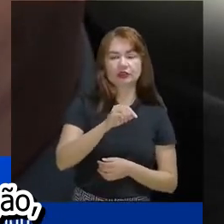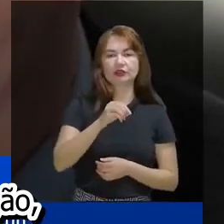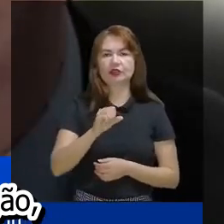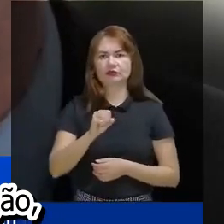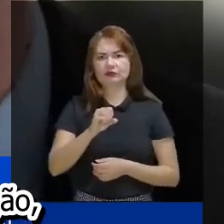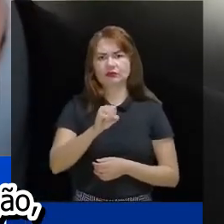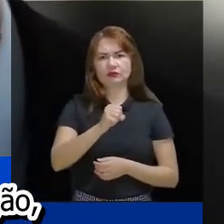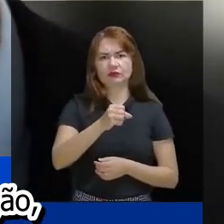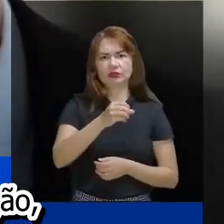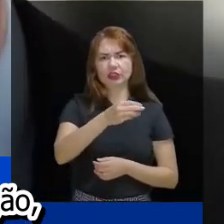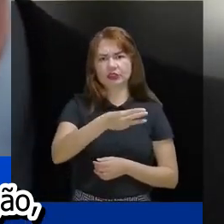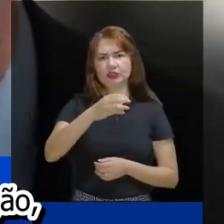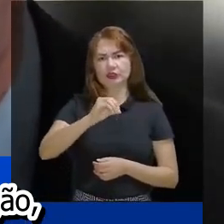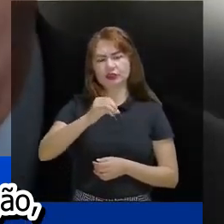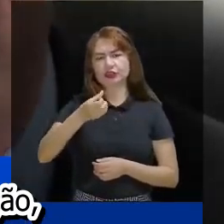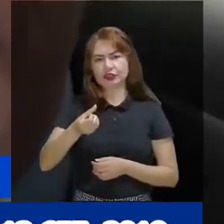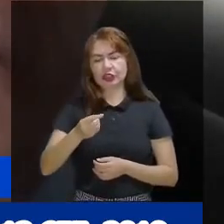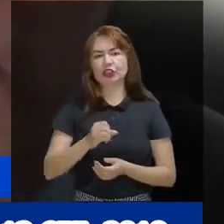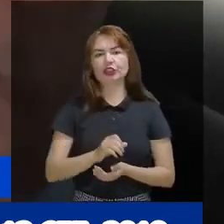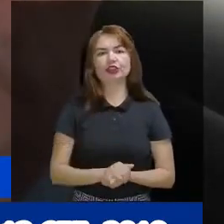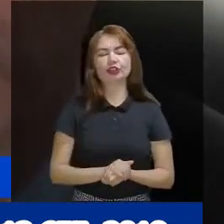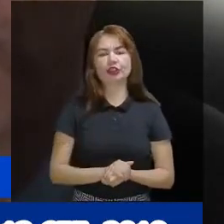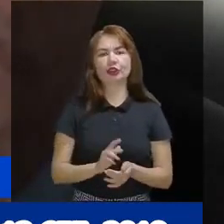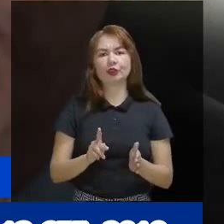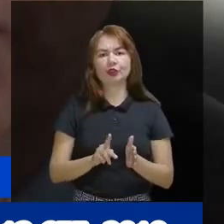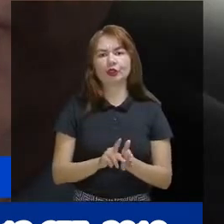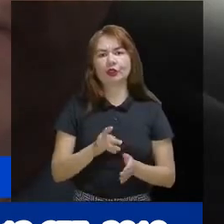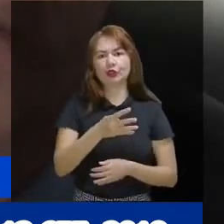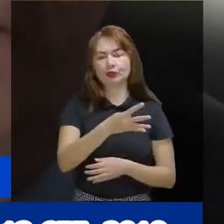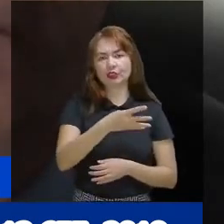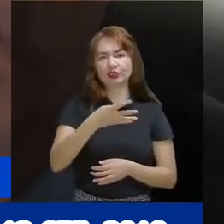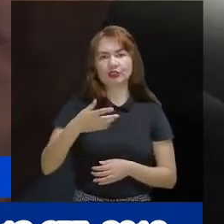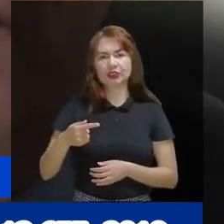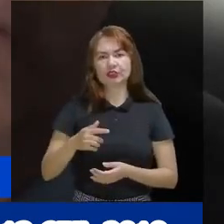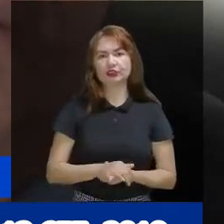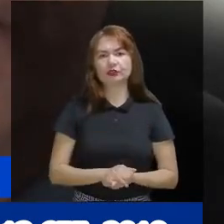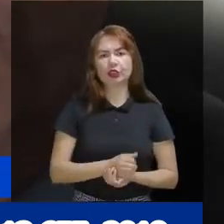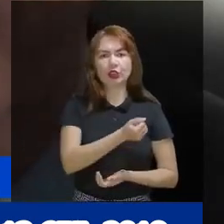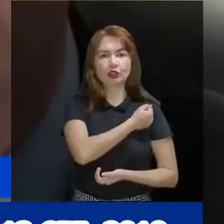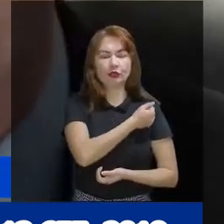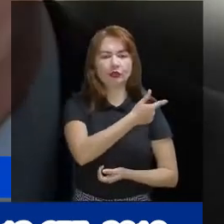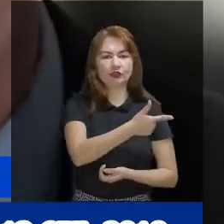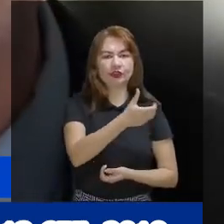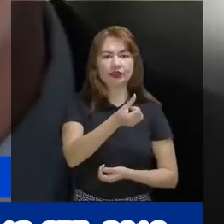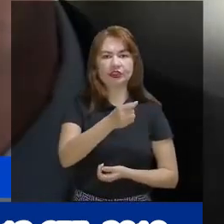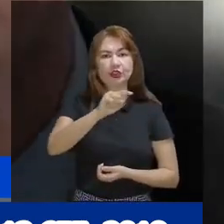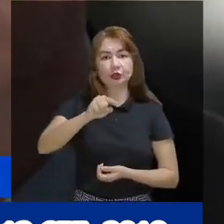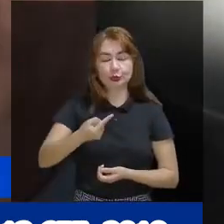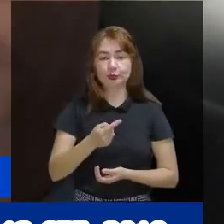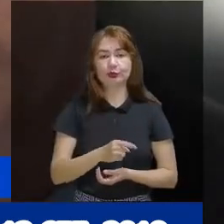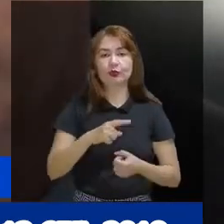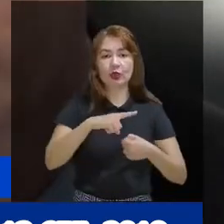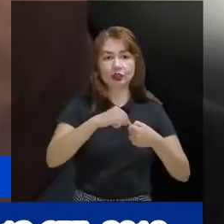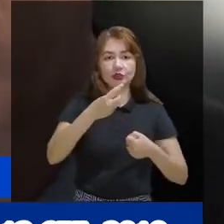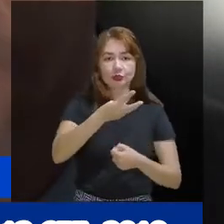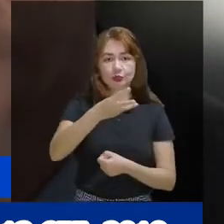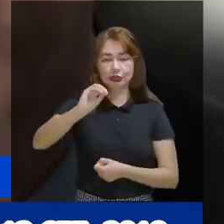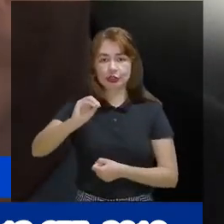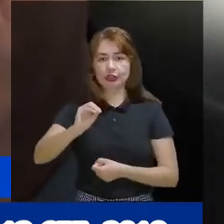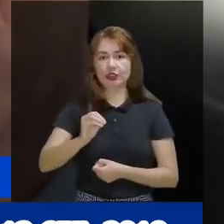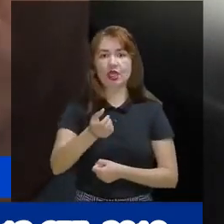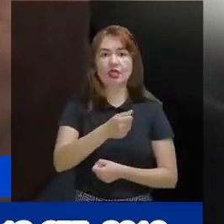número 0600-306, dígito 47, consulta número 23.494 e no artigo 30 da Lei